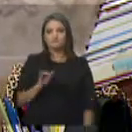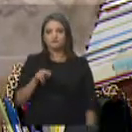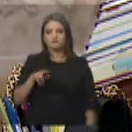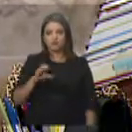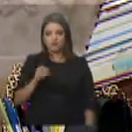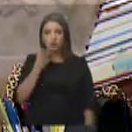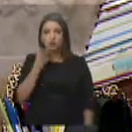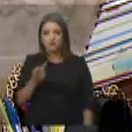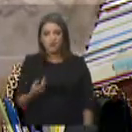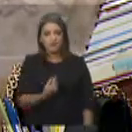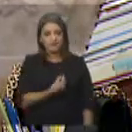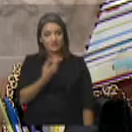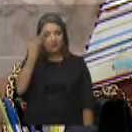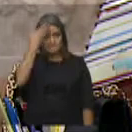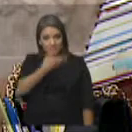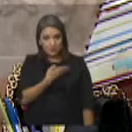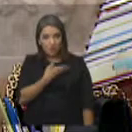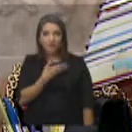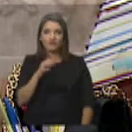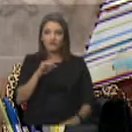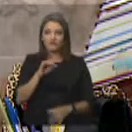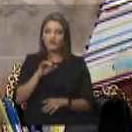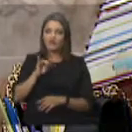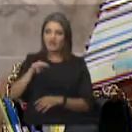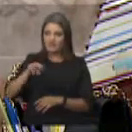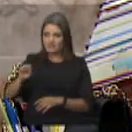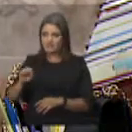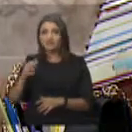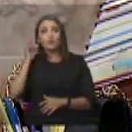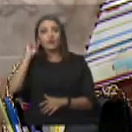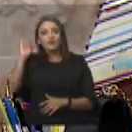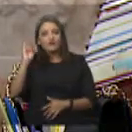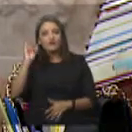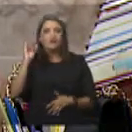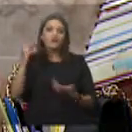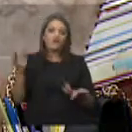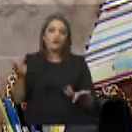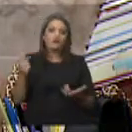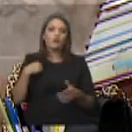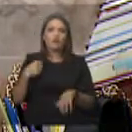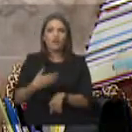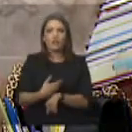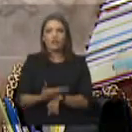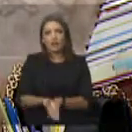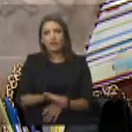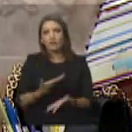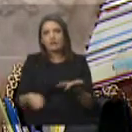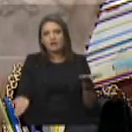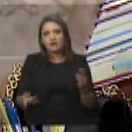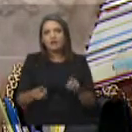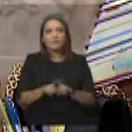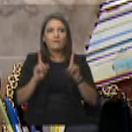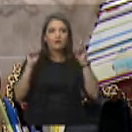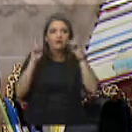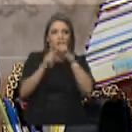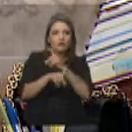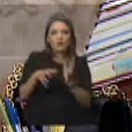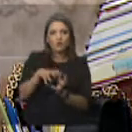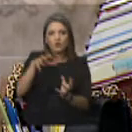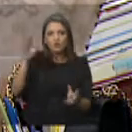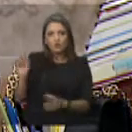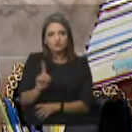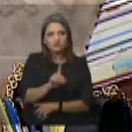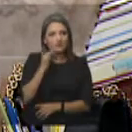vida. Isso evita transtorno, tempo, para todas, principalmente para os mais idosos nessa situação.